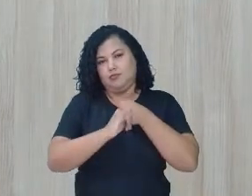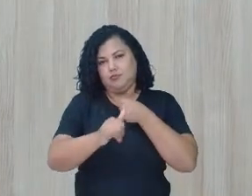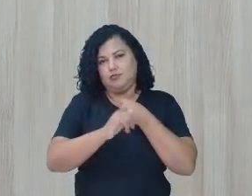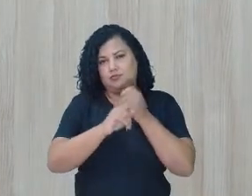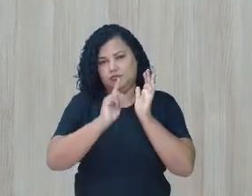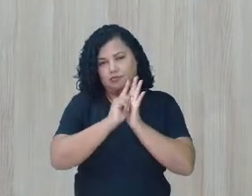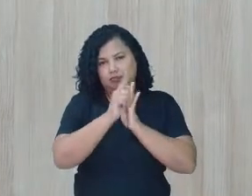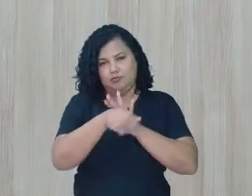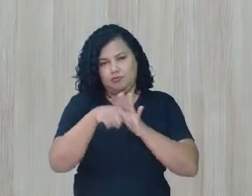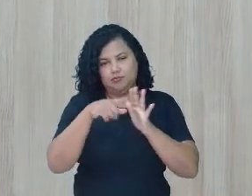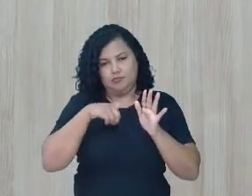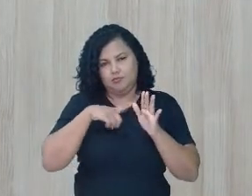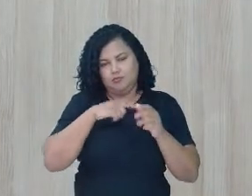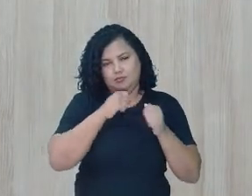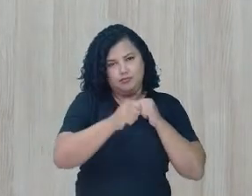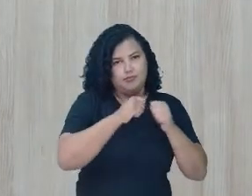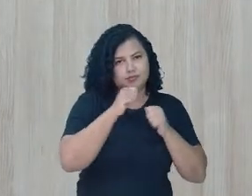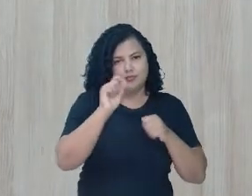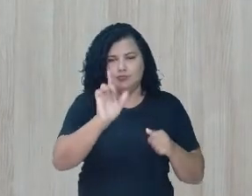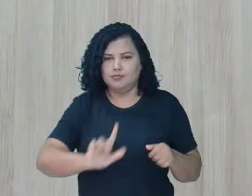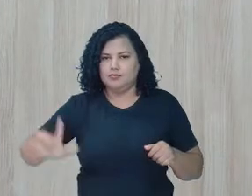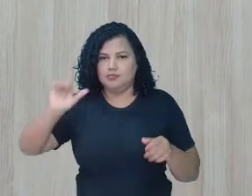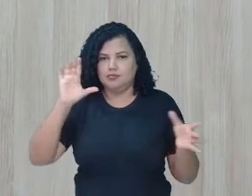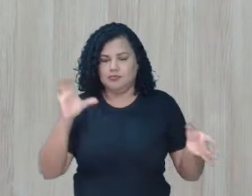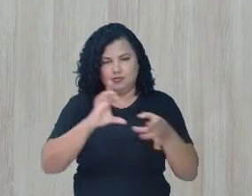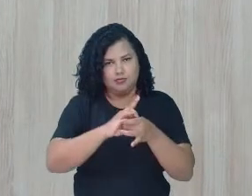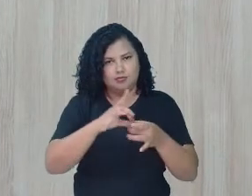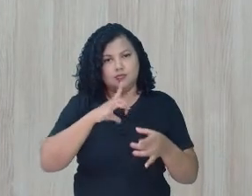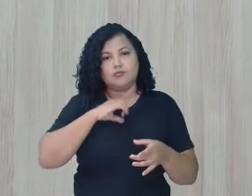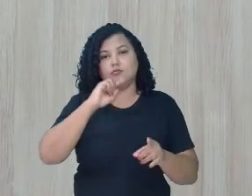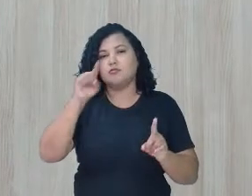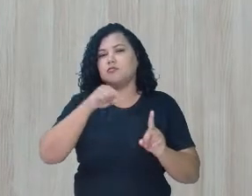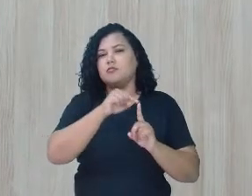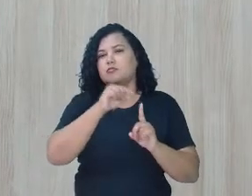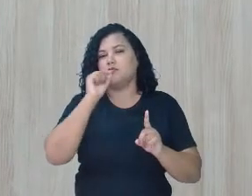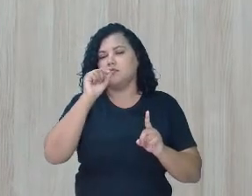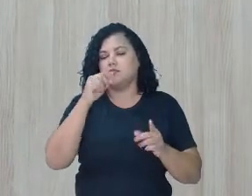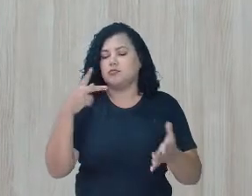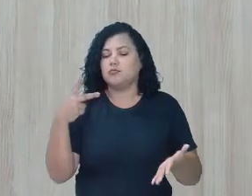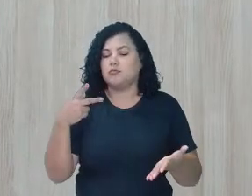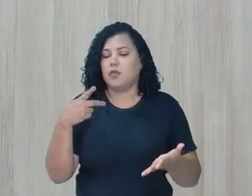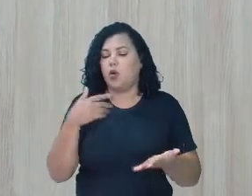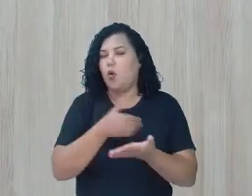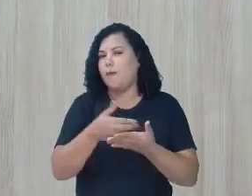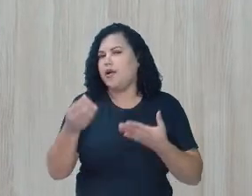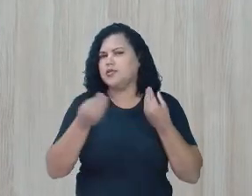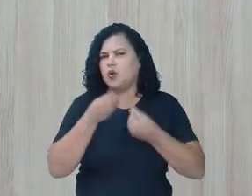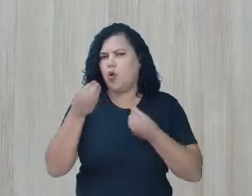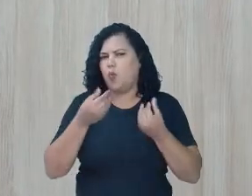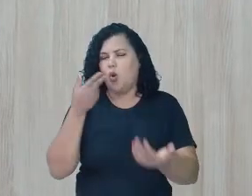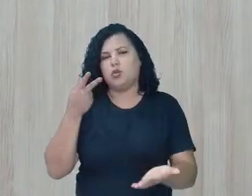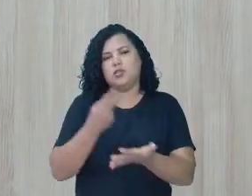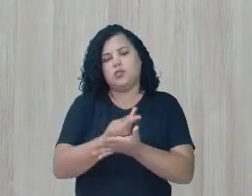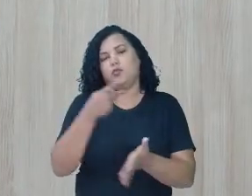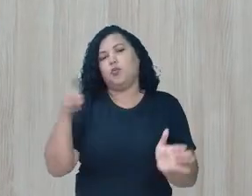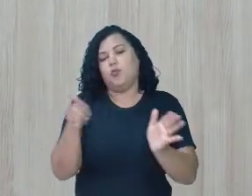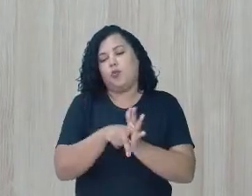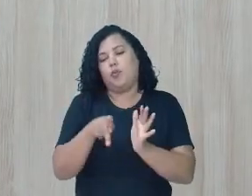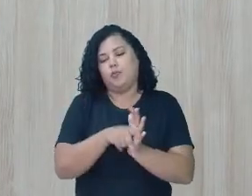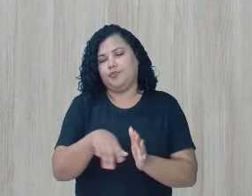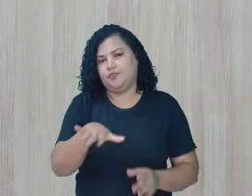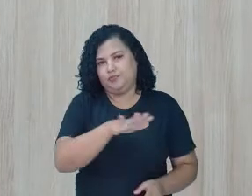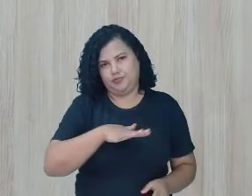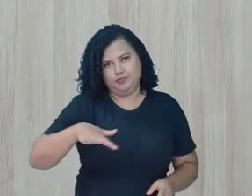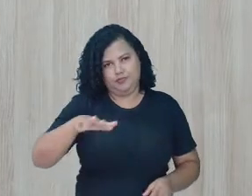estilo jornalístico e o literário, e que tem como ponto de partida os acontecimentos daquele tempo e daquele lugar. Então,